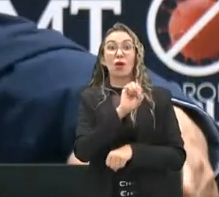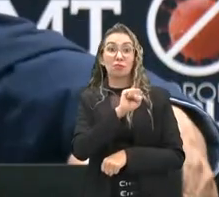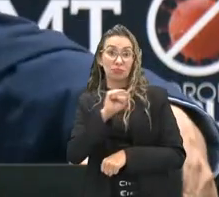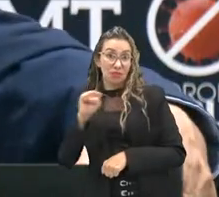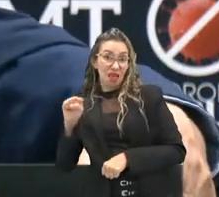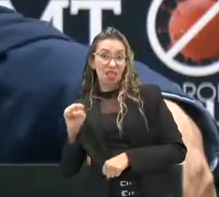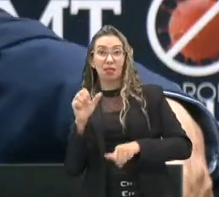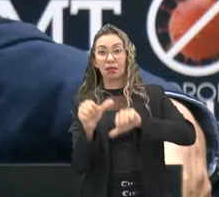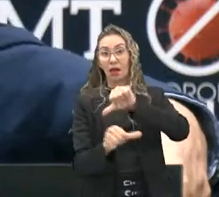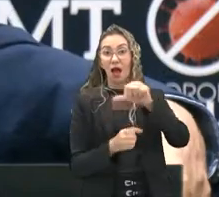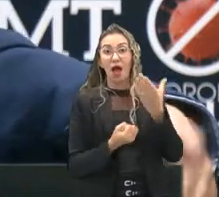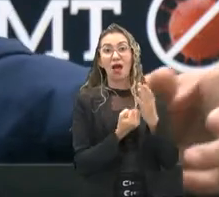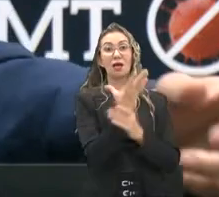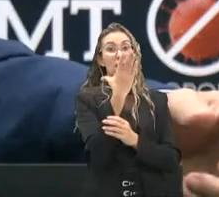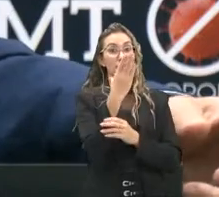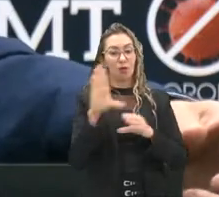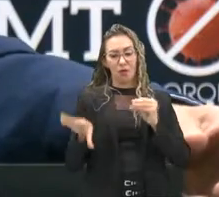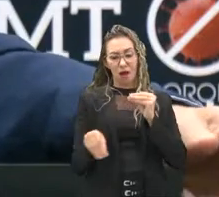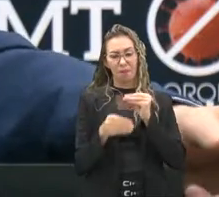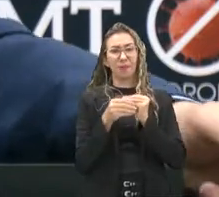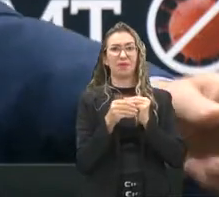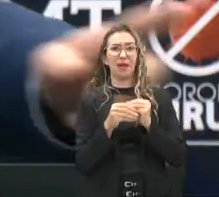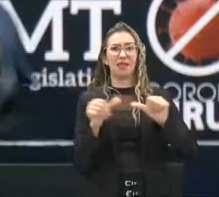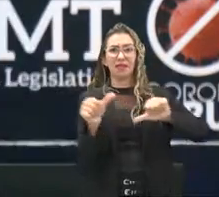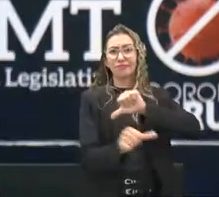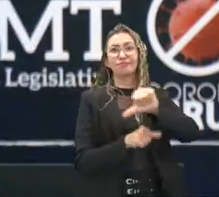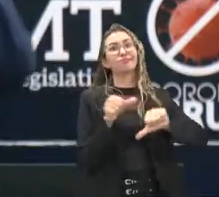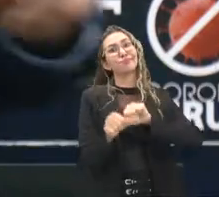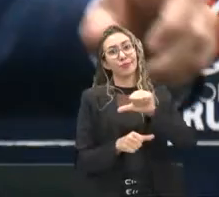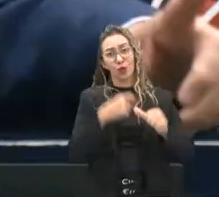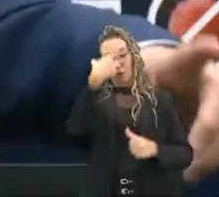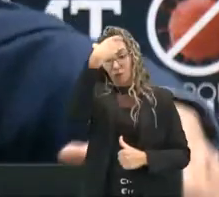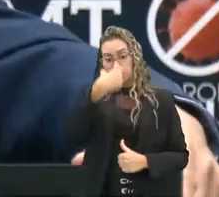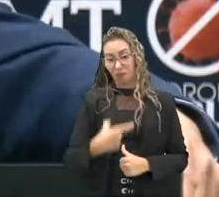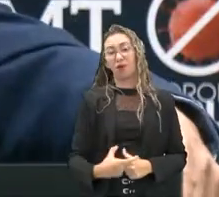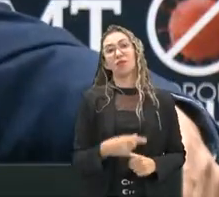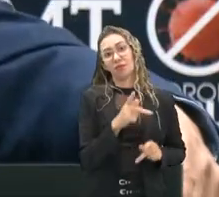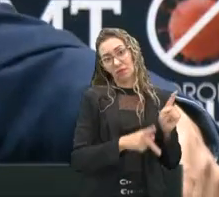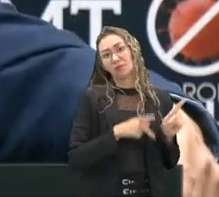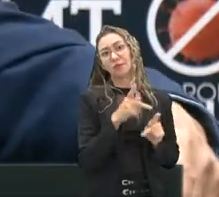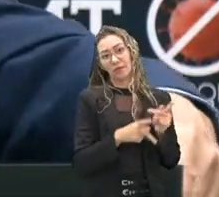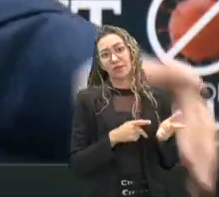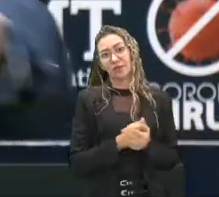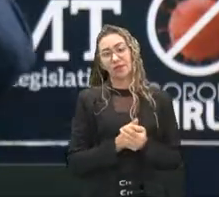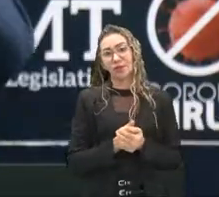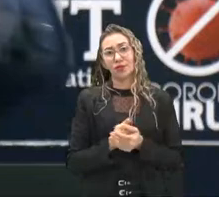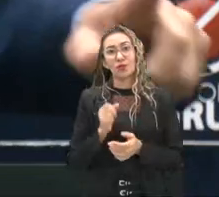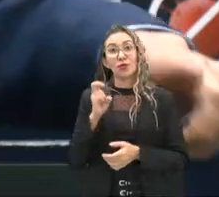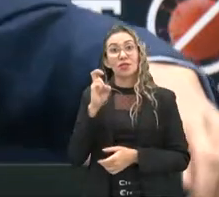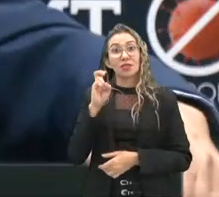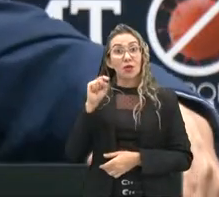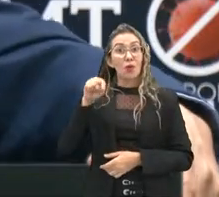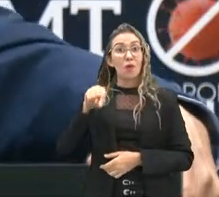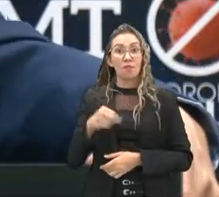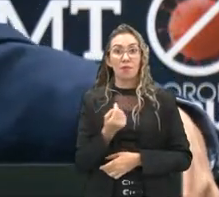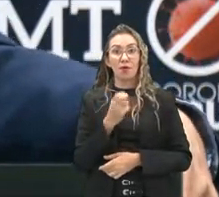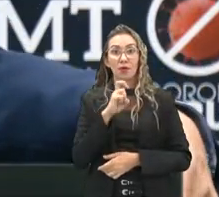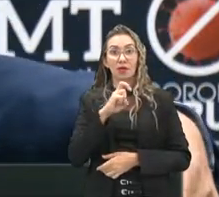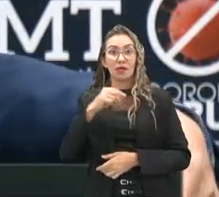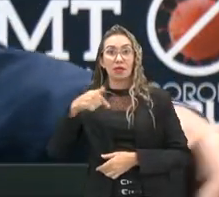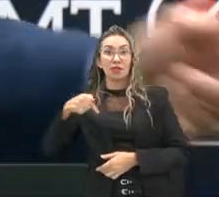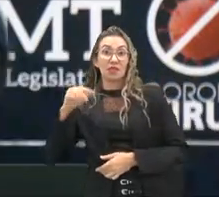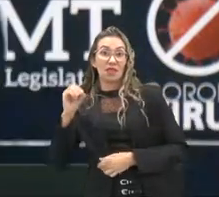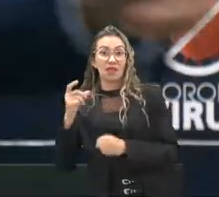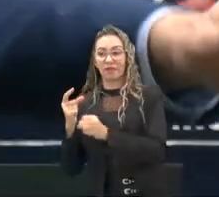a emenda mudou o perfil dos parlamentos. Não é aqui, não. Nos 5.570 municípios, nas 27 unidades da